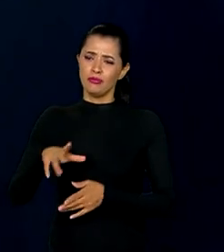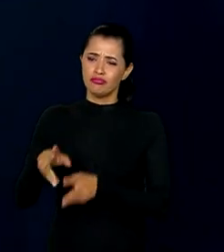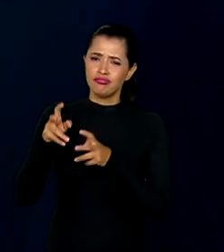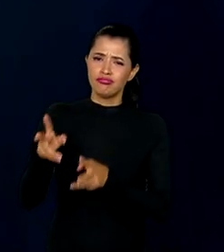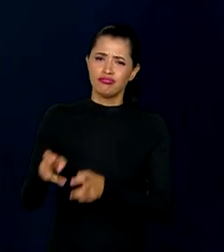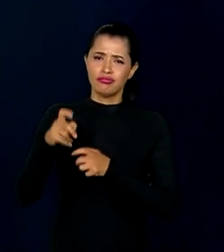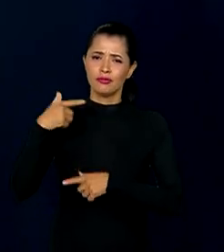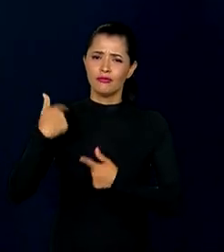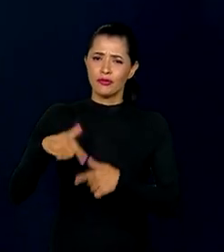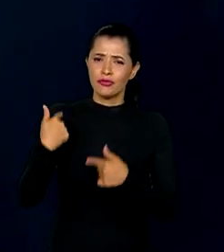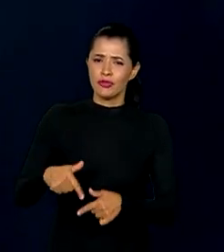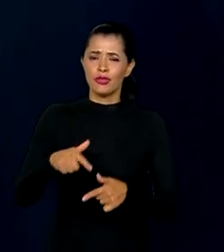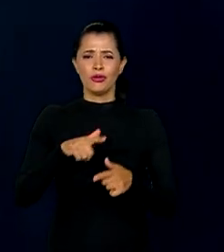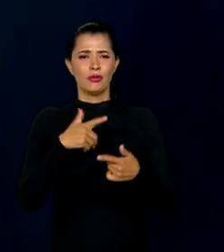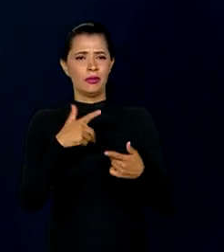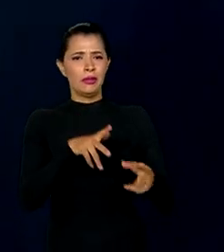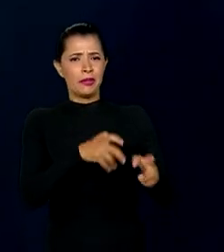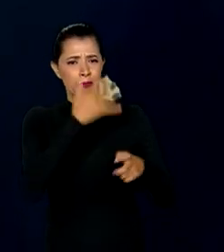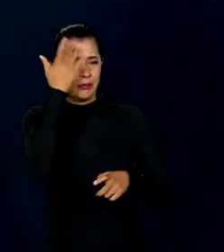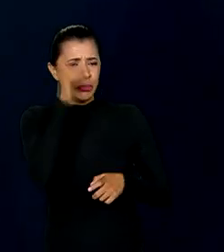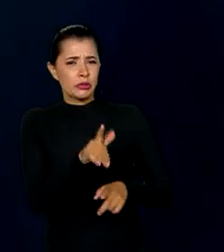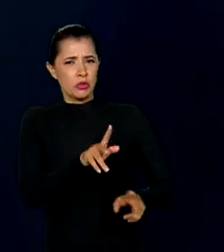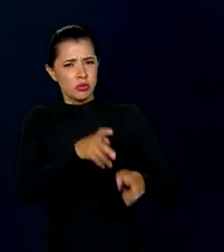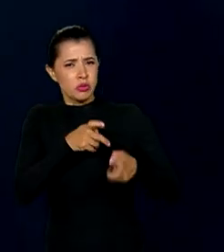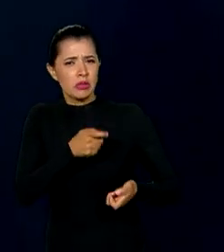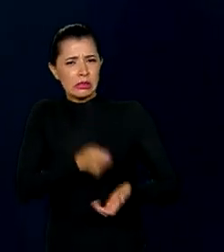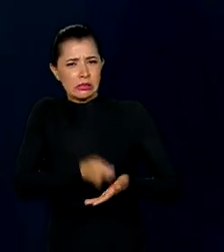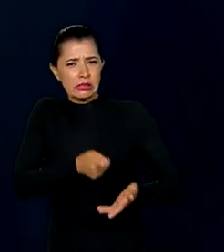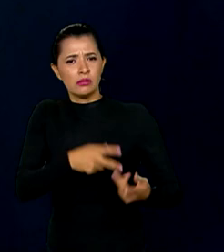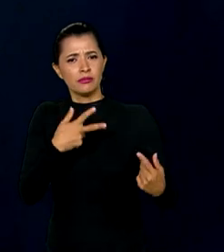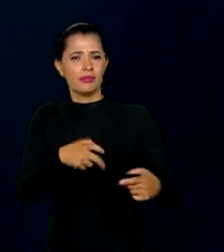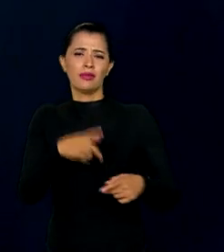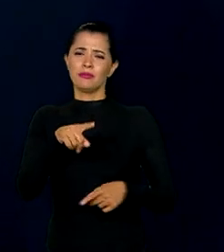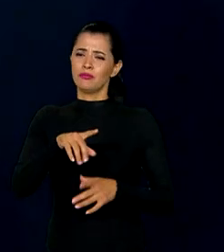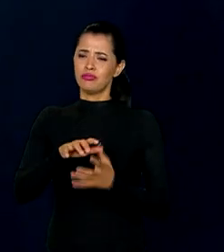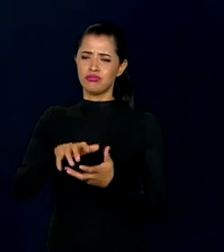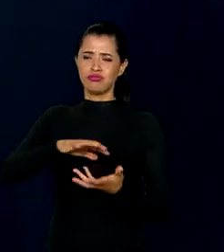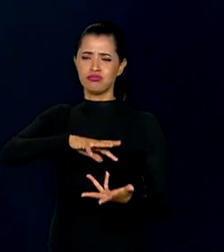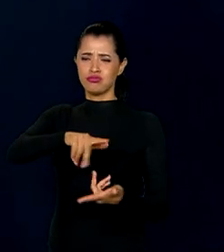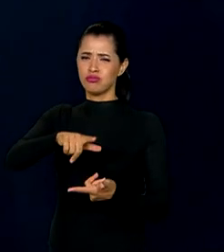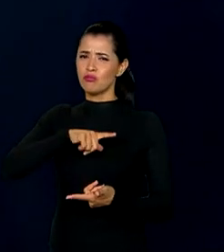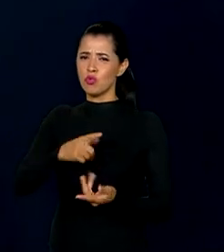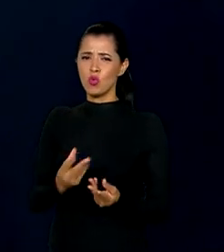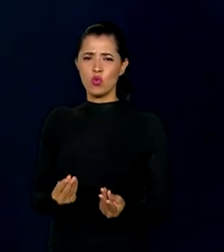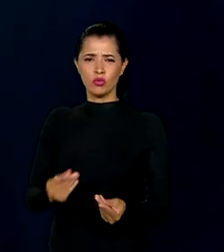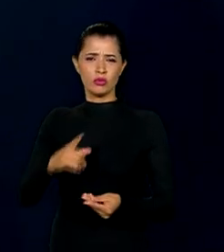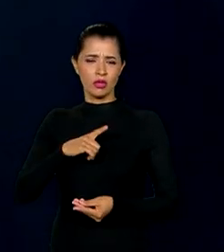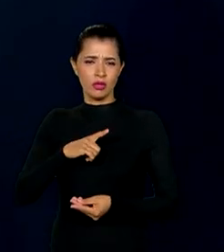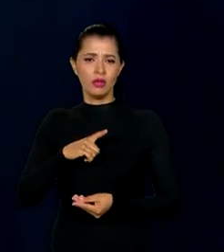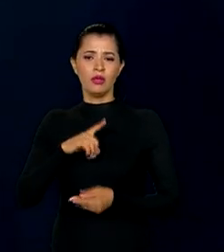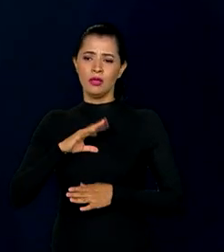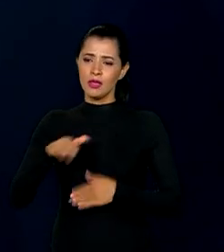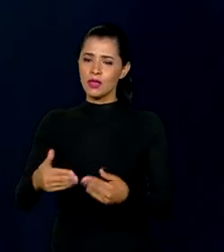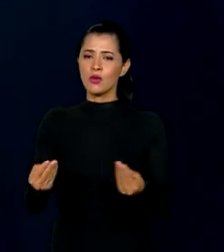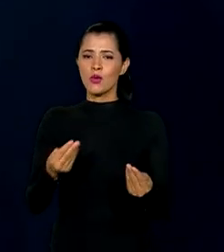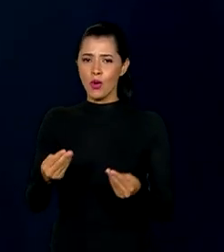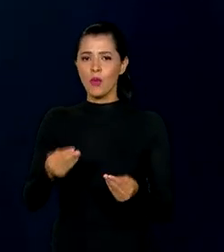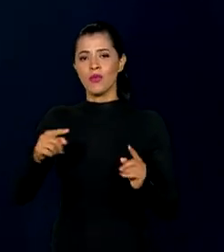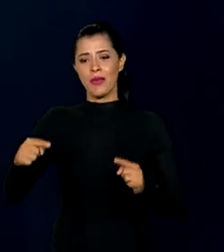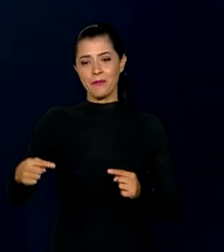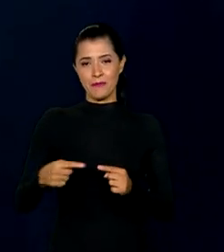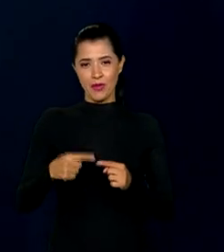dos trabalhadores, trabalho forçado, que é uma coisa muito comum no mundo, demais. E dar um passo rumo a essa